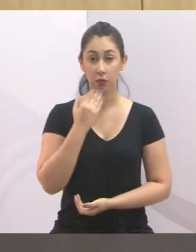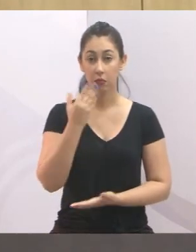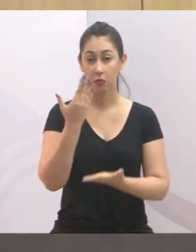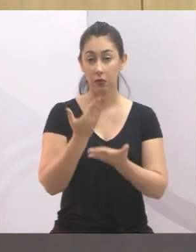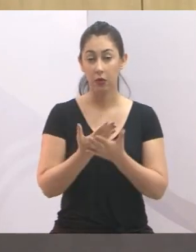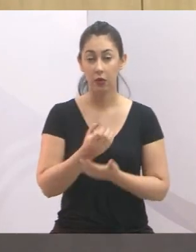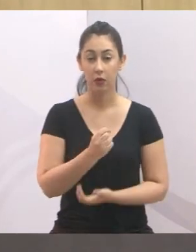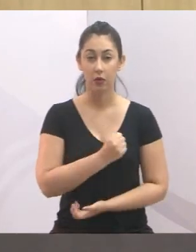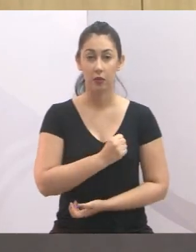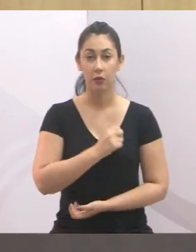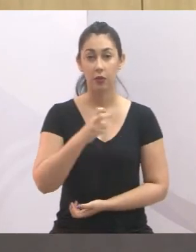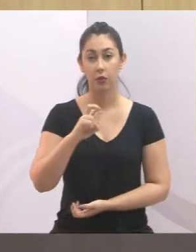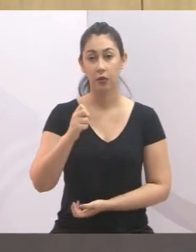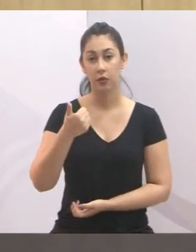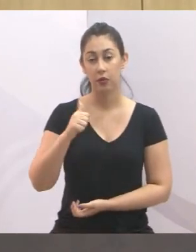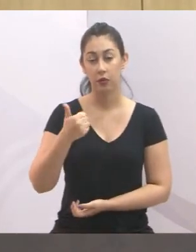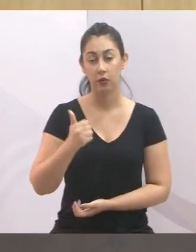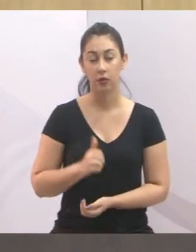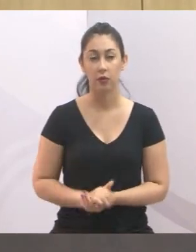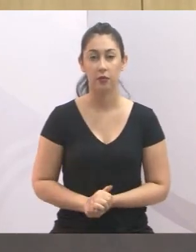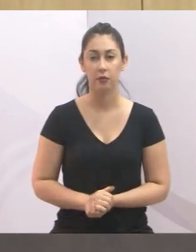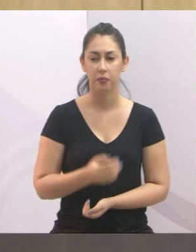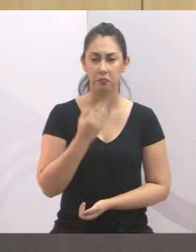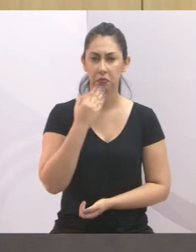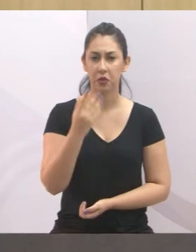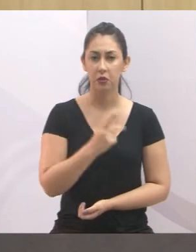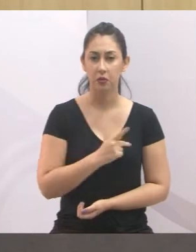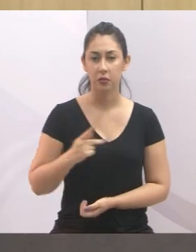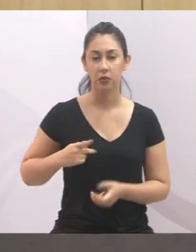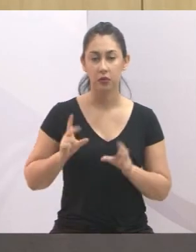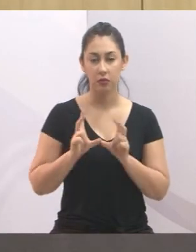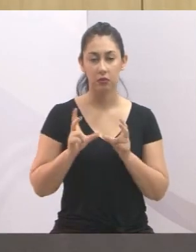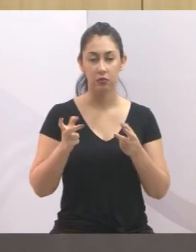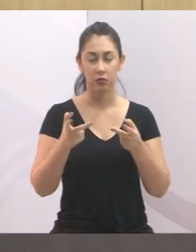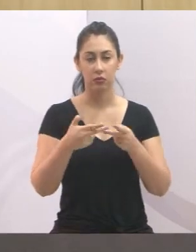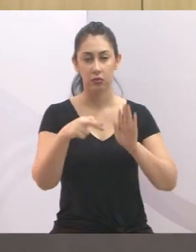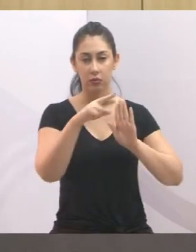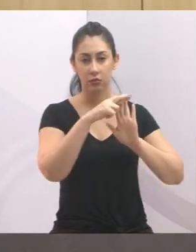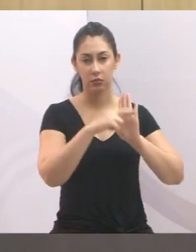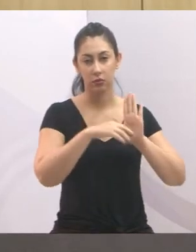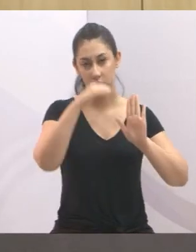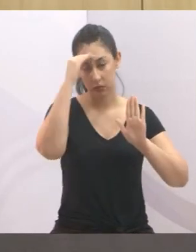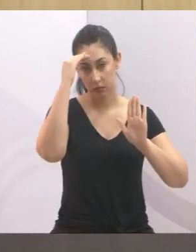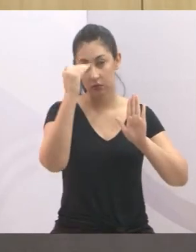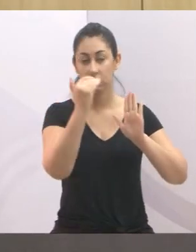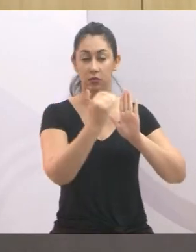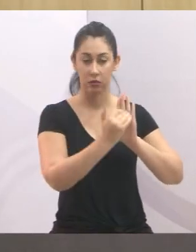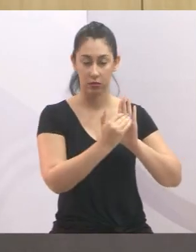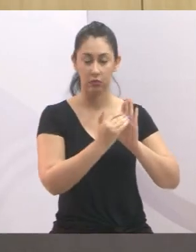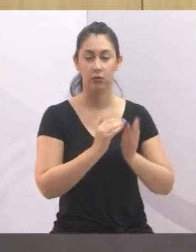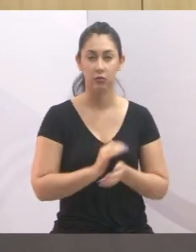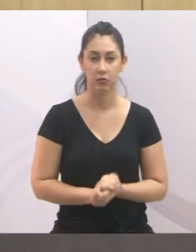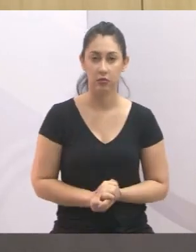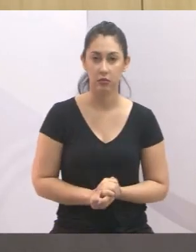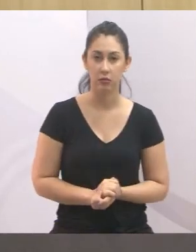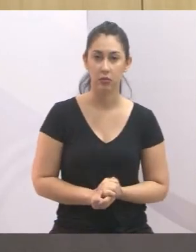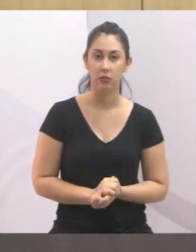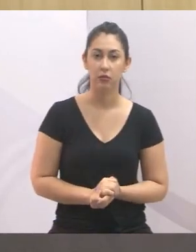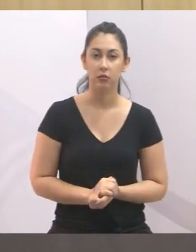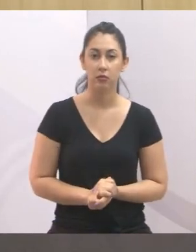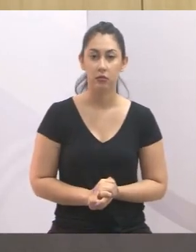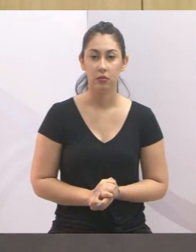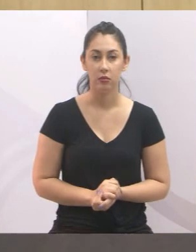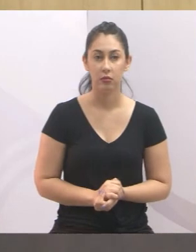Requerimento 511. Requeremos ao excelentíssimo senhor presidente desta casa, ouvido e aprovado pela Igreja de Plenário, cumpridas as